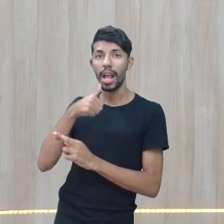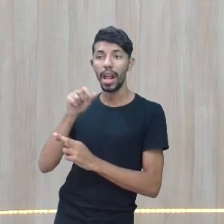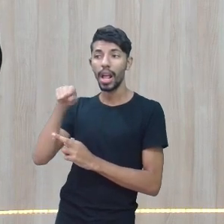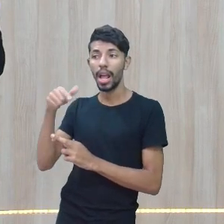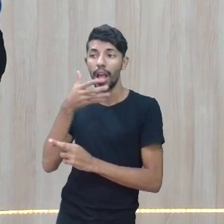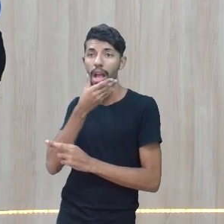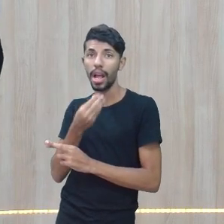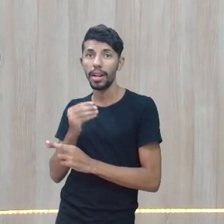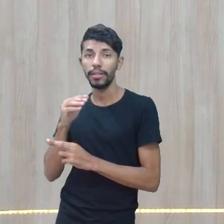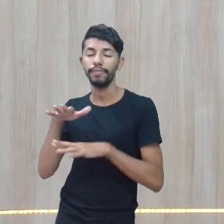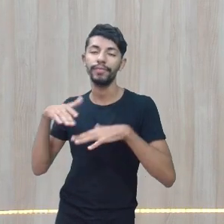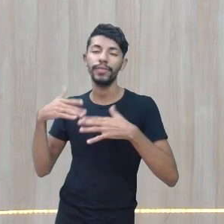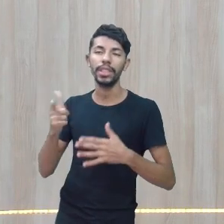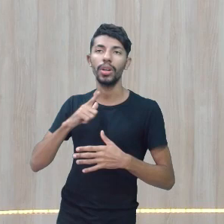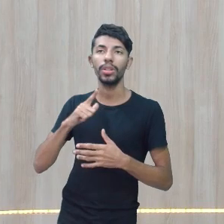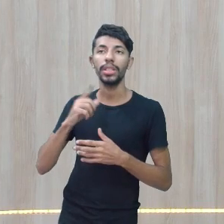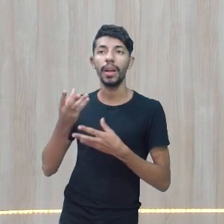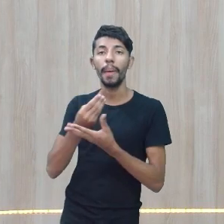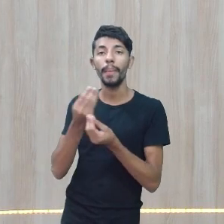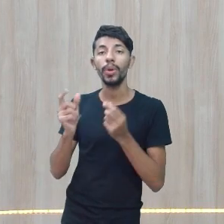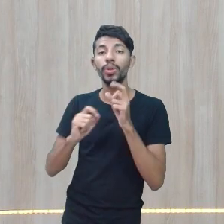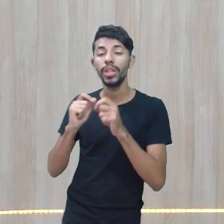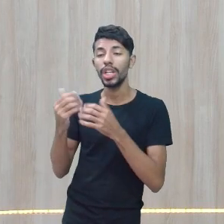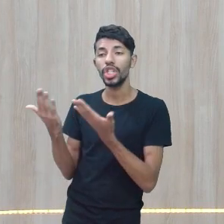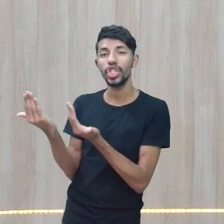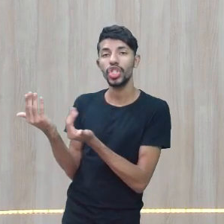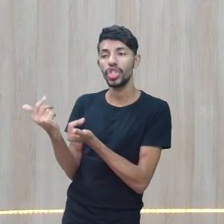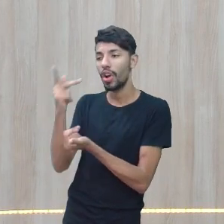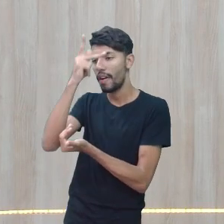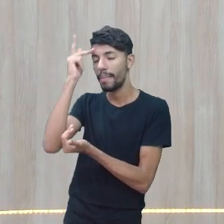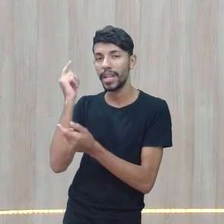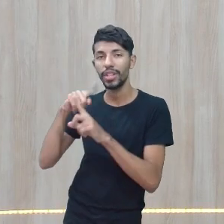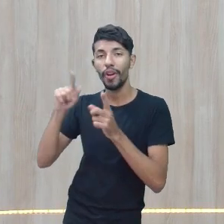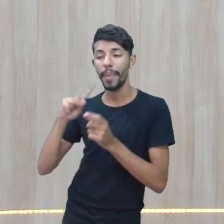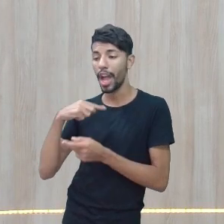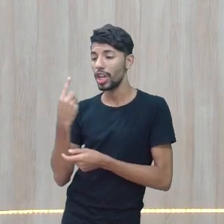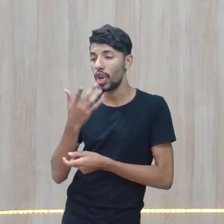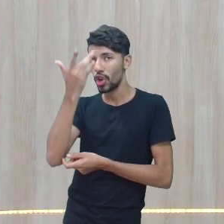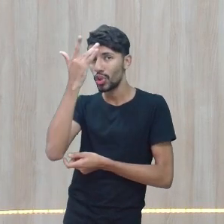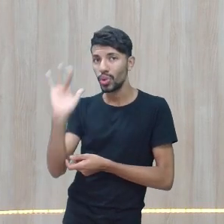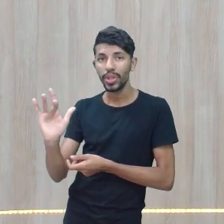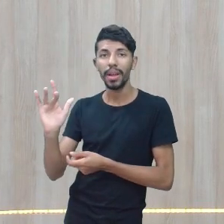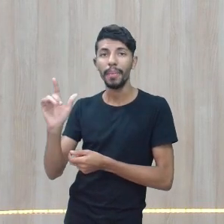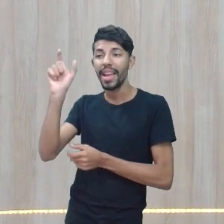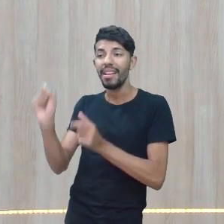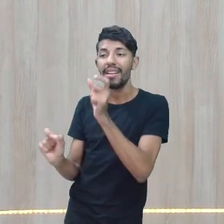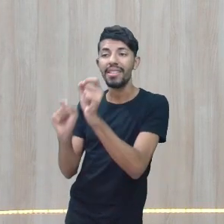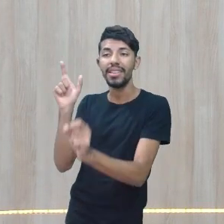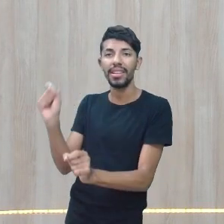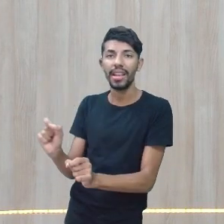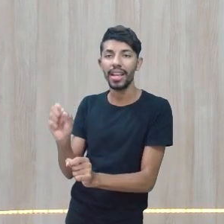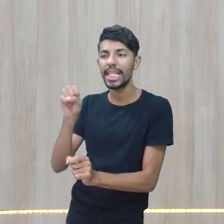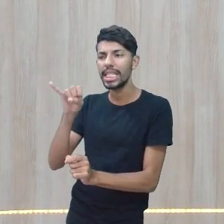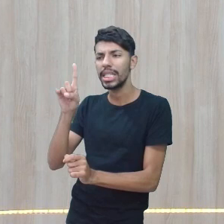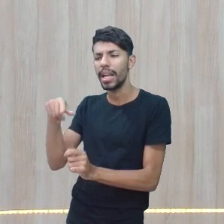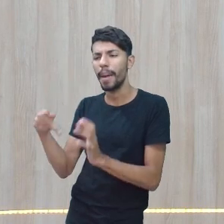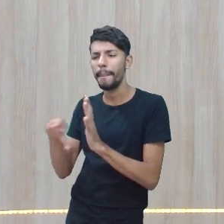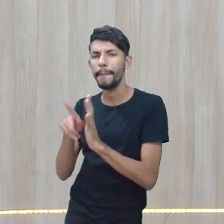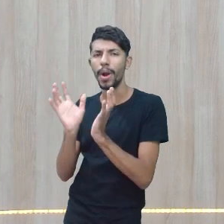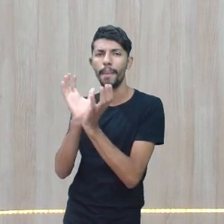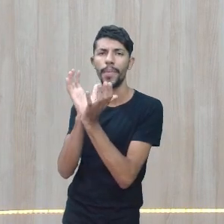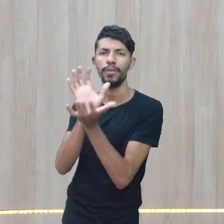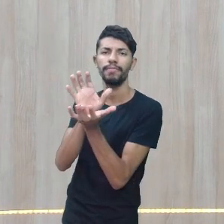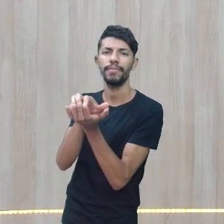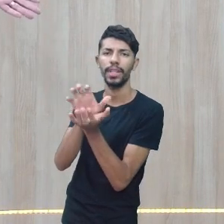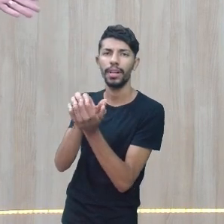Então, havia muitos jovens, mas não sabemos quem eram esses jovens. se eram jovens pernambucanos,